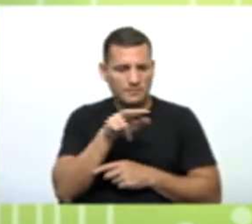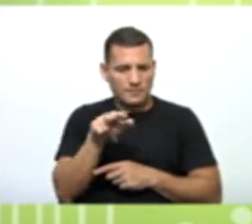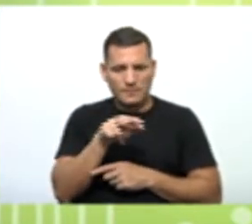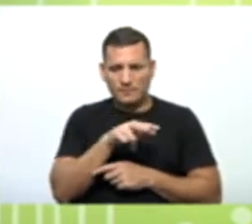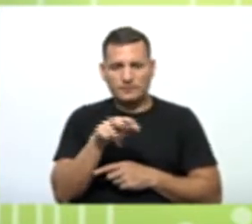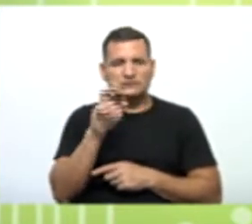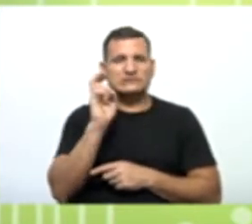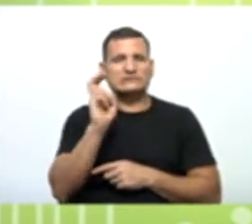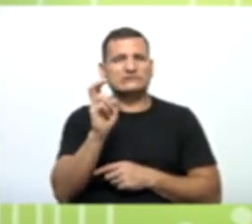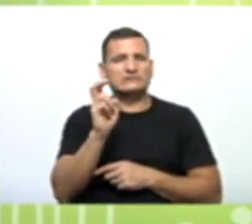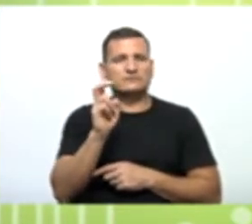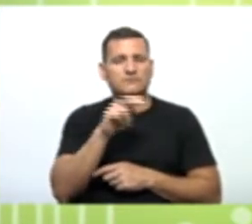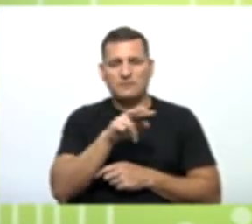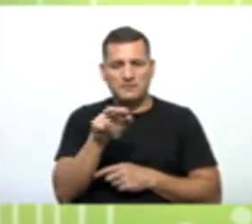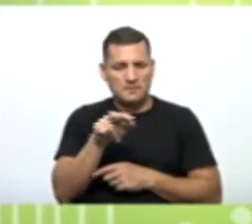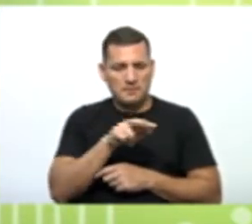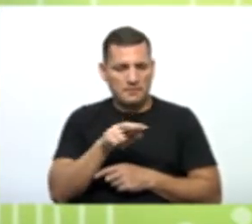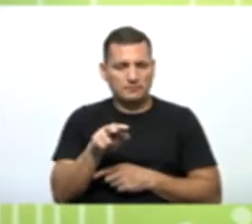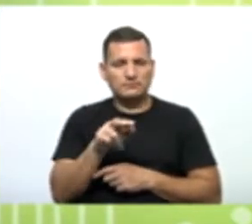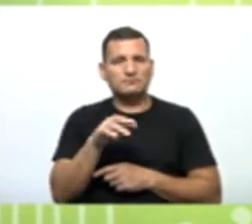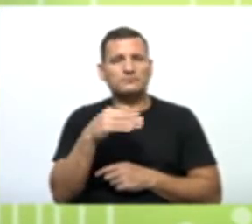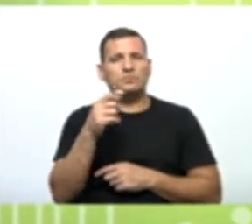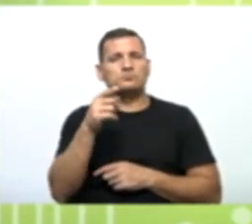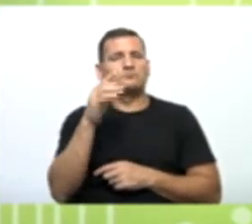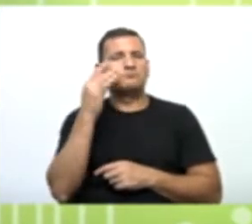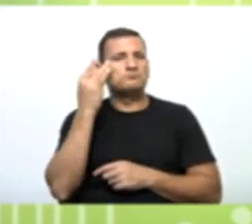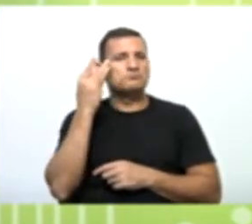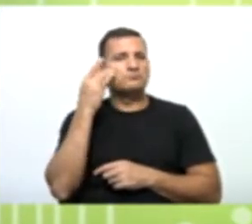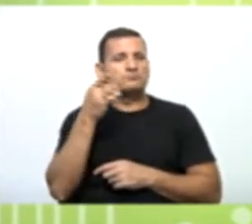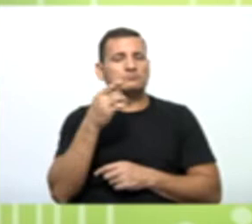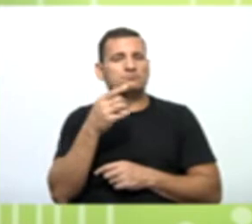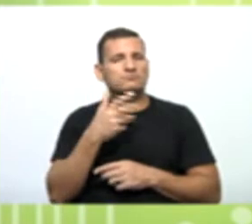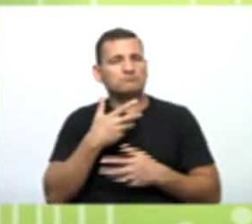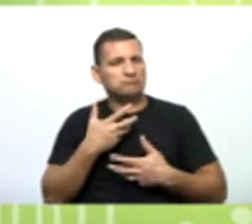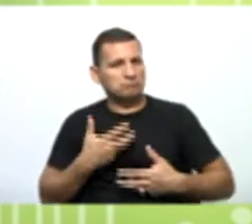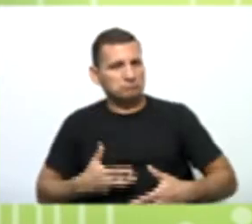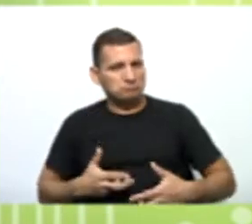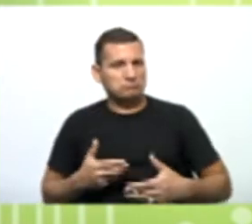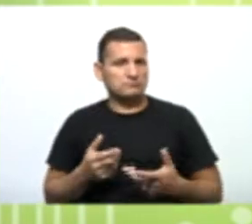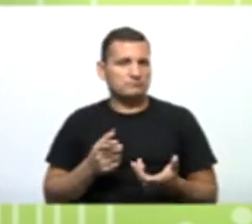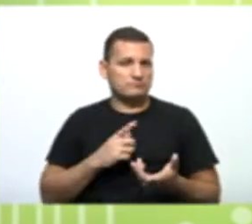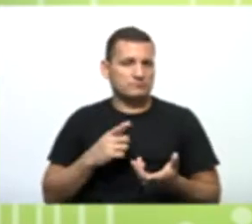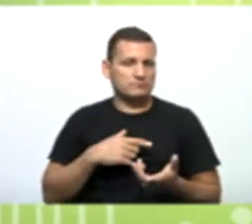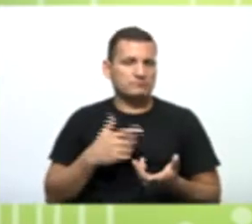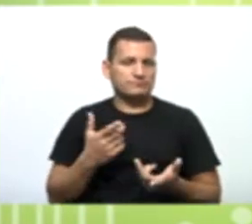uma informação. E aí, o que vocês acham? Para você, é cansativo isso?